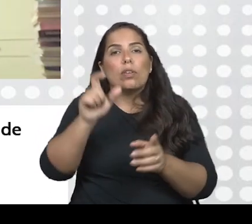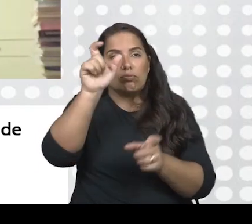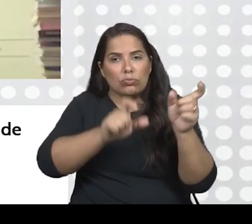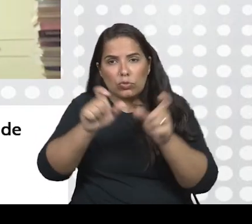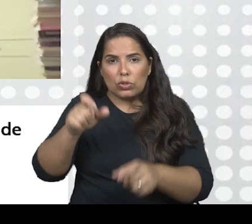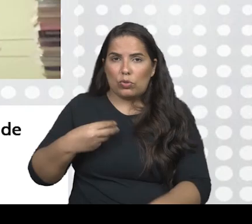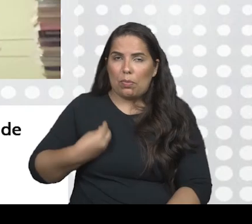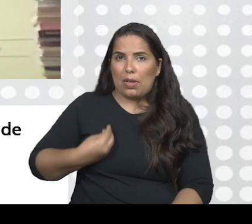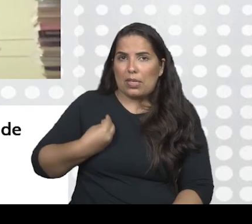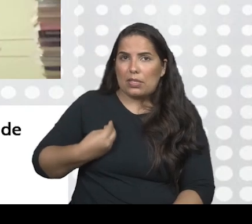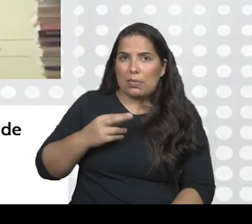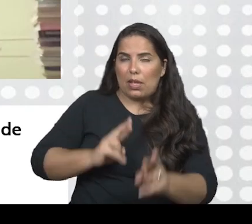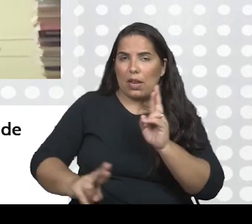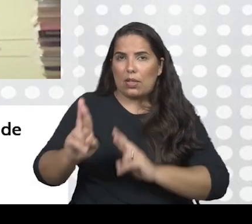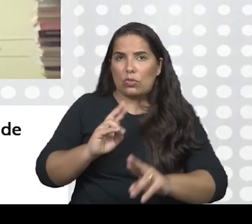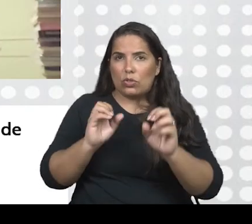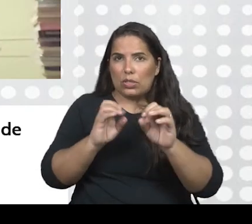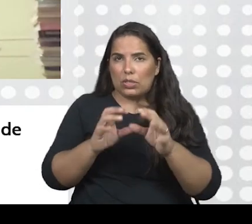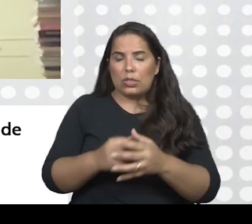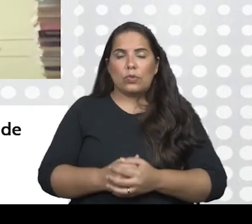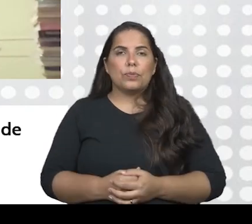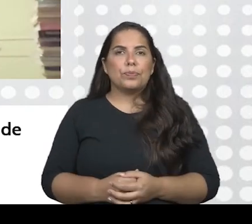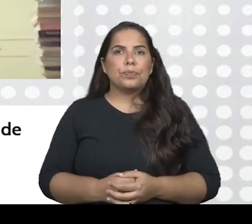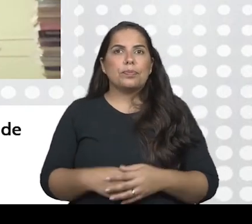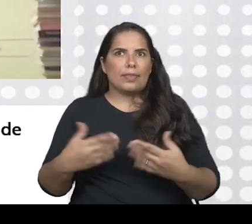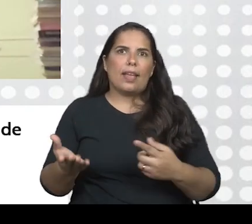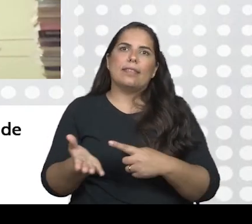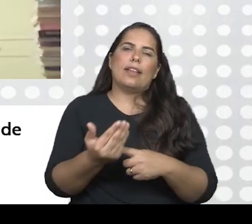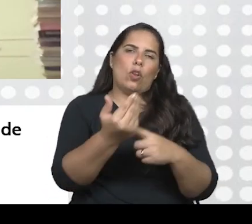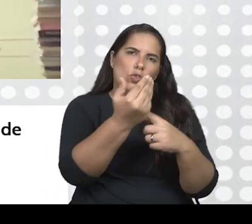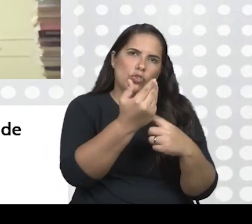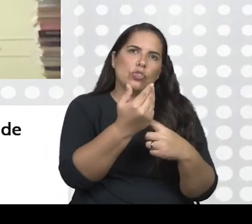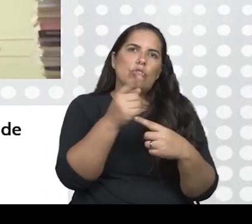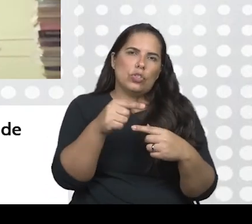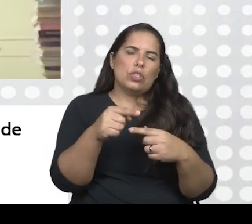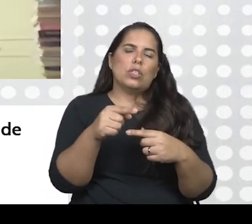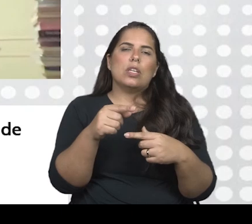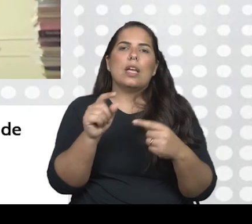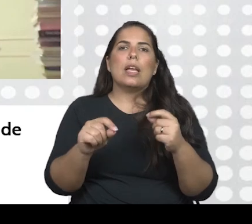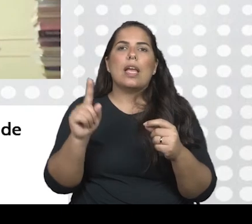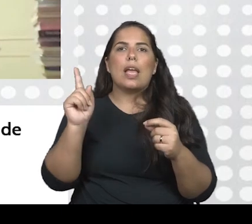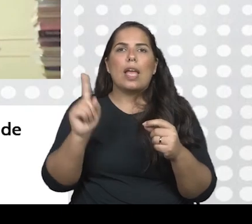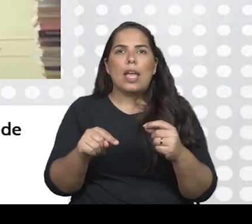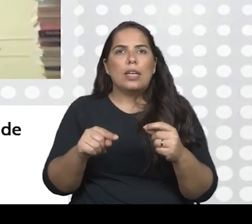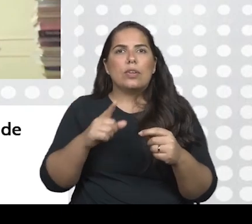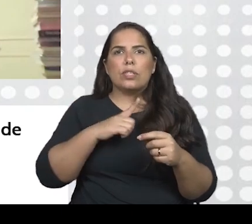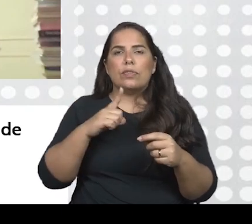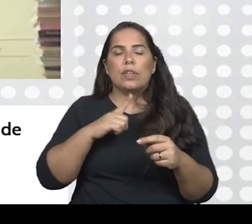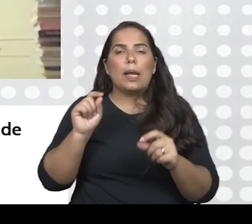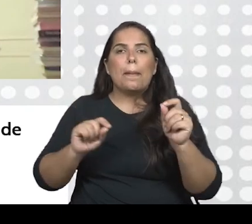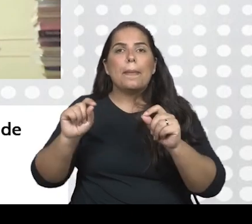sujeitos participam dessas relações de ensino. E aí a tecnologia assistiva ela é uma grande